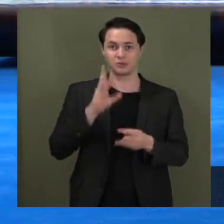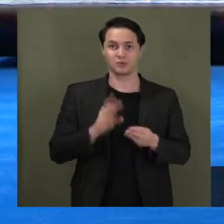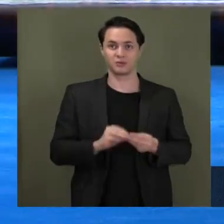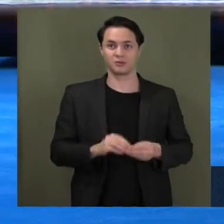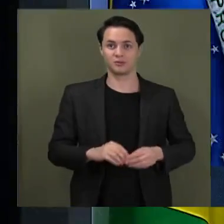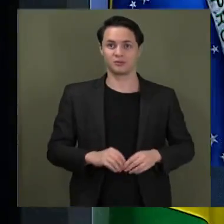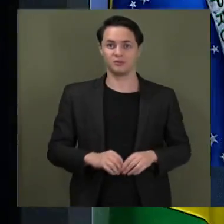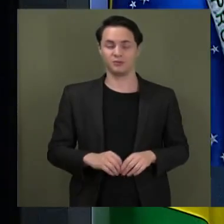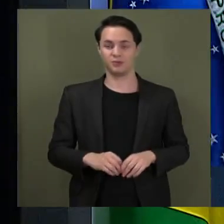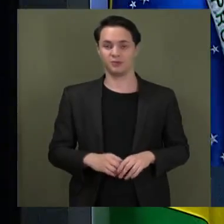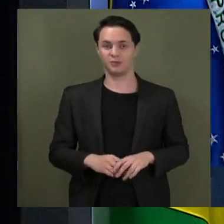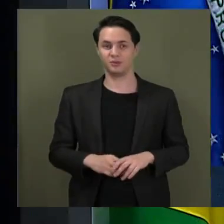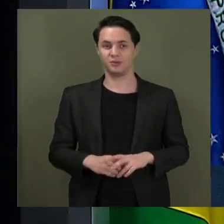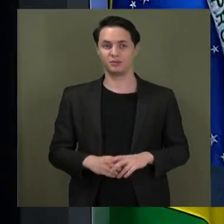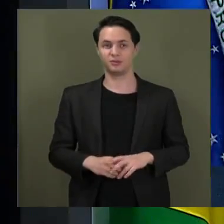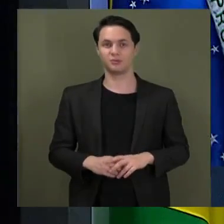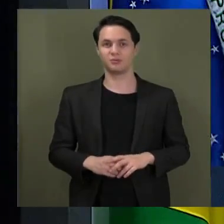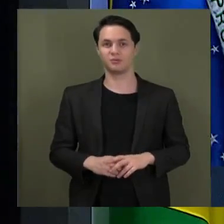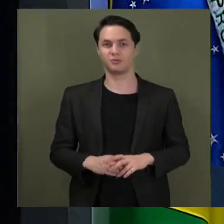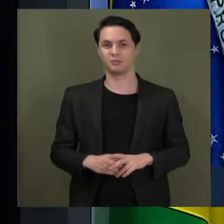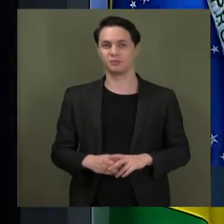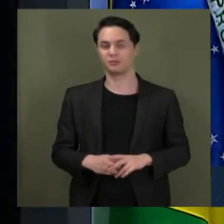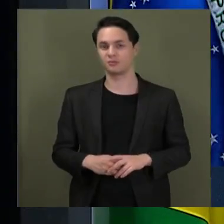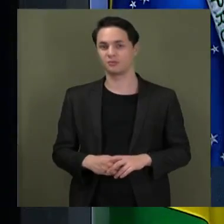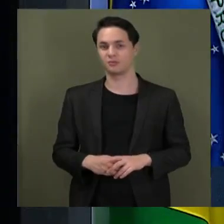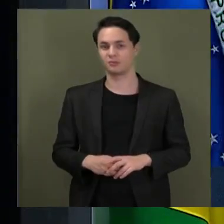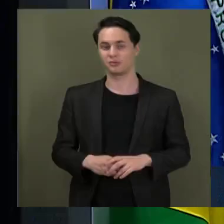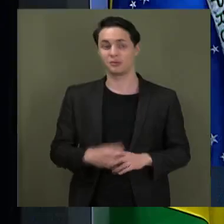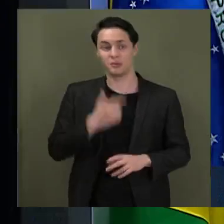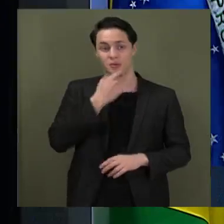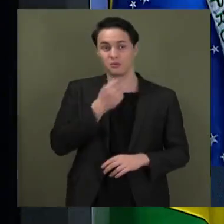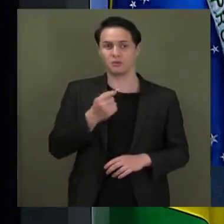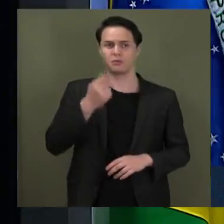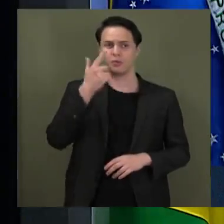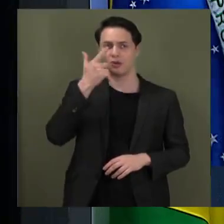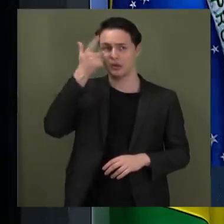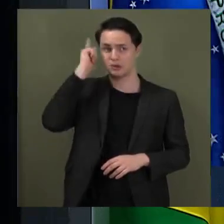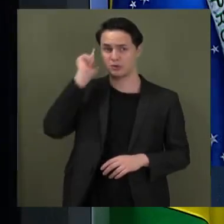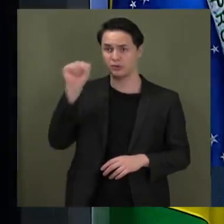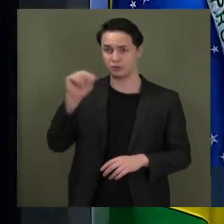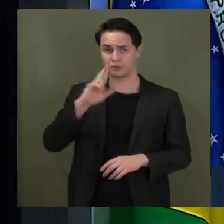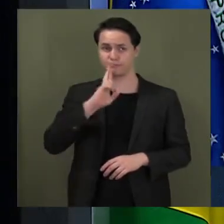minutos. O senhor Alexandre de Moraes, em resposta,